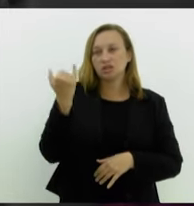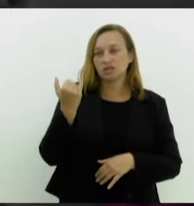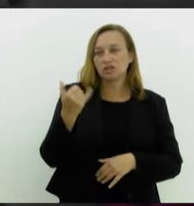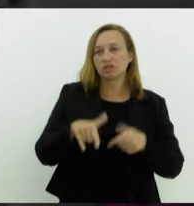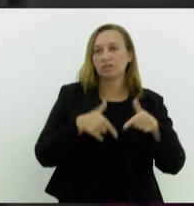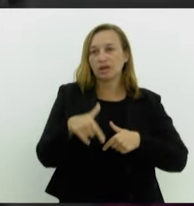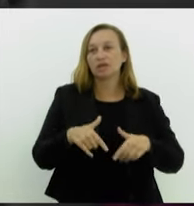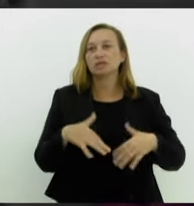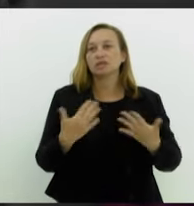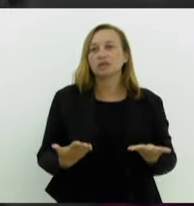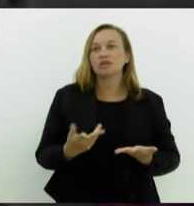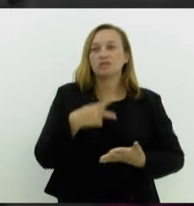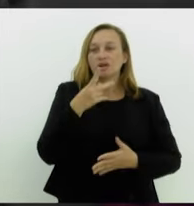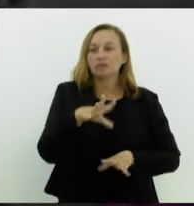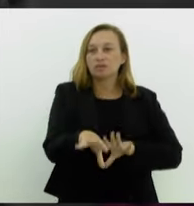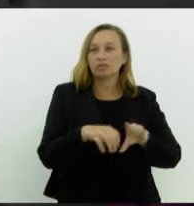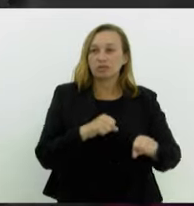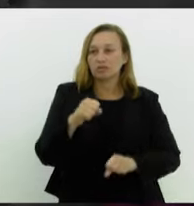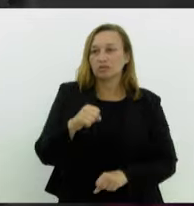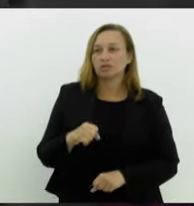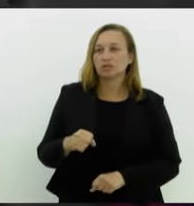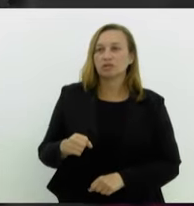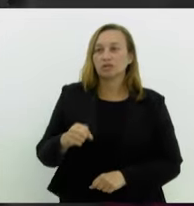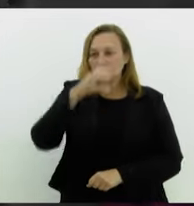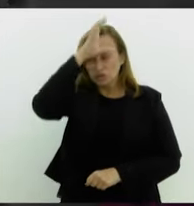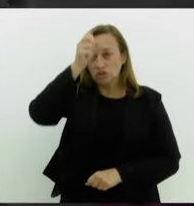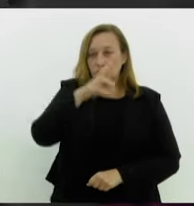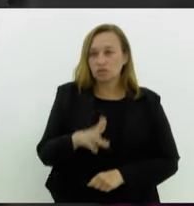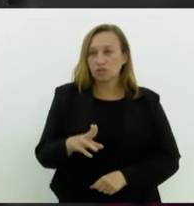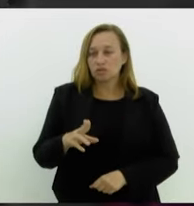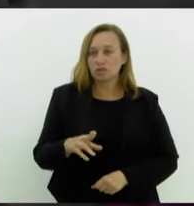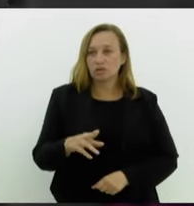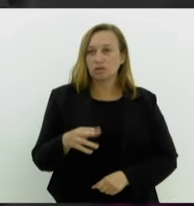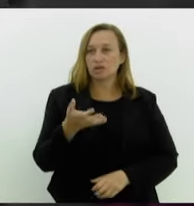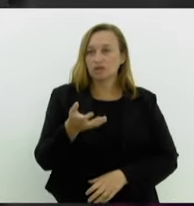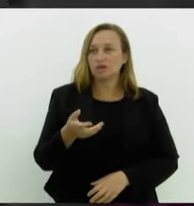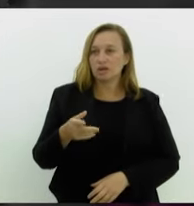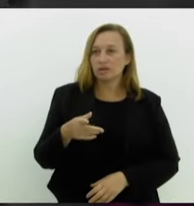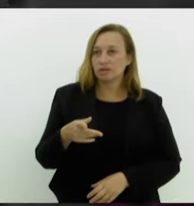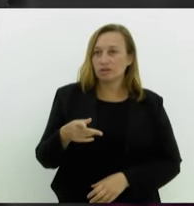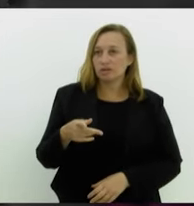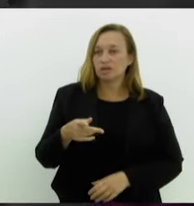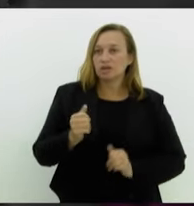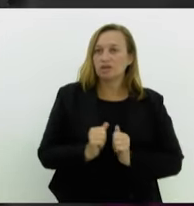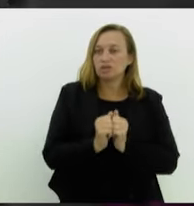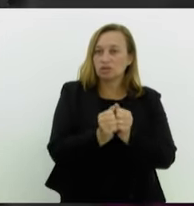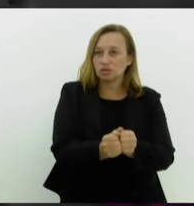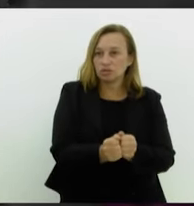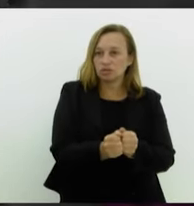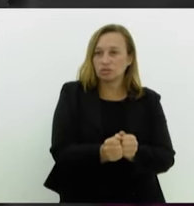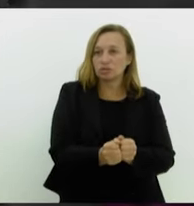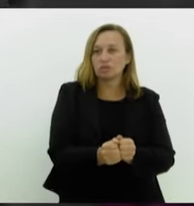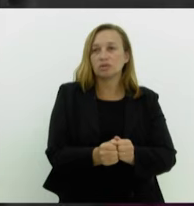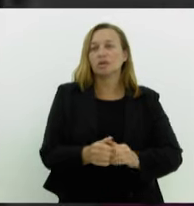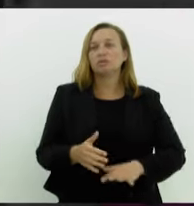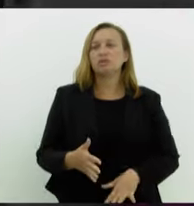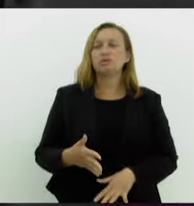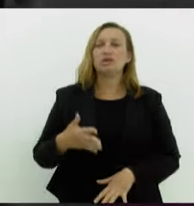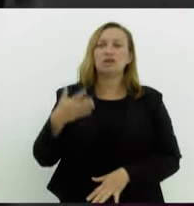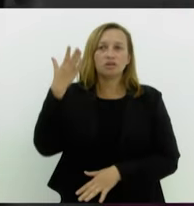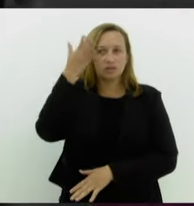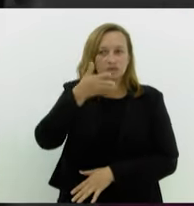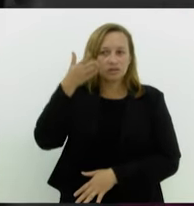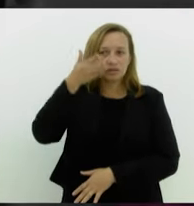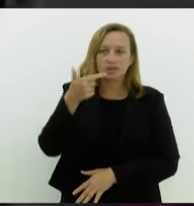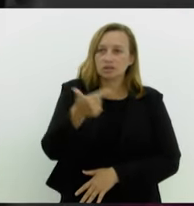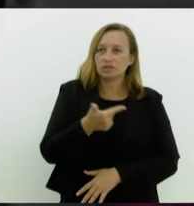aí falando nessa formação tiju eu já passo imediatamente que eu quero subir inclusive com as nossas palestrantes do segundo painel é